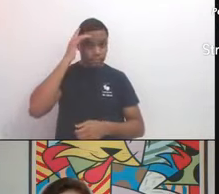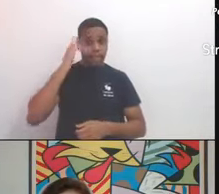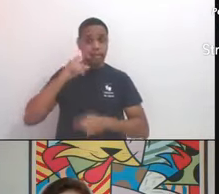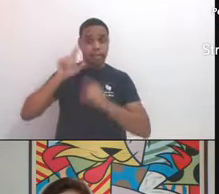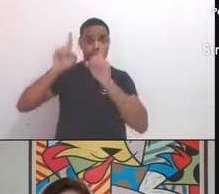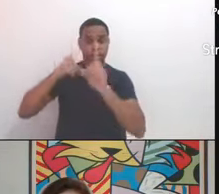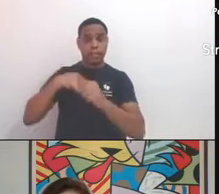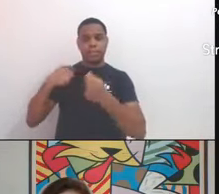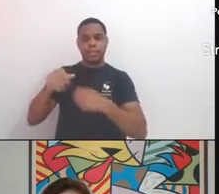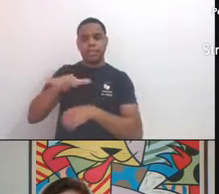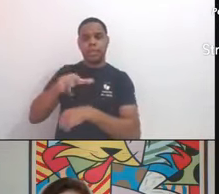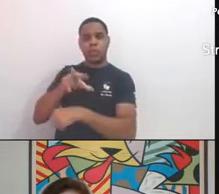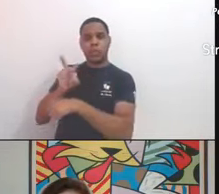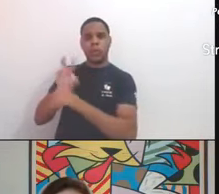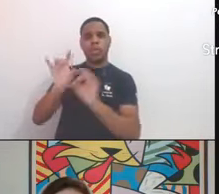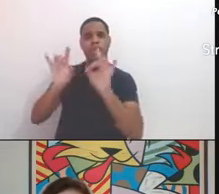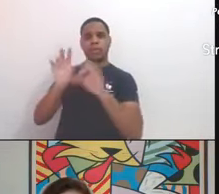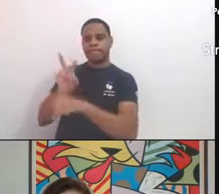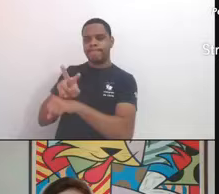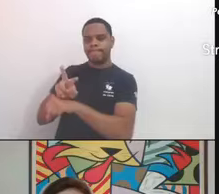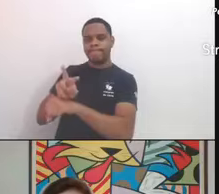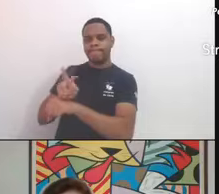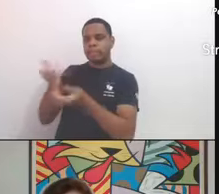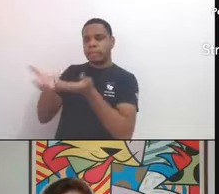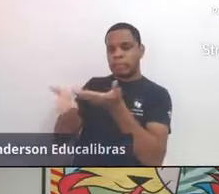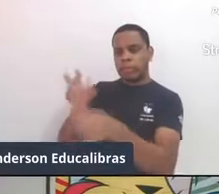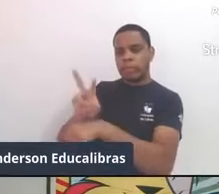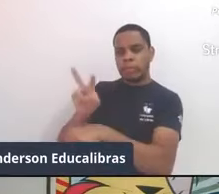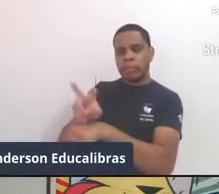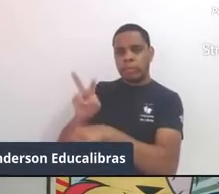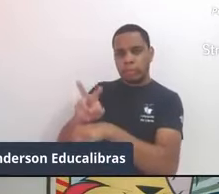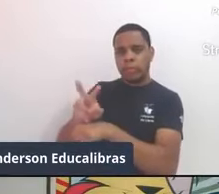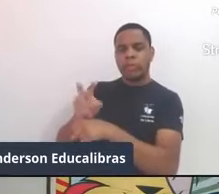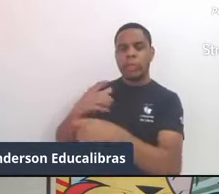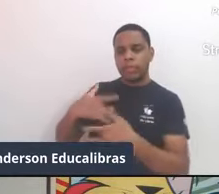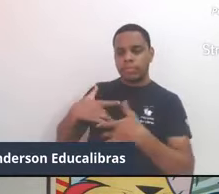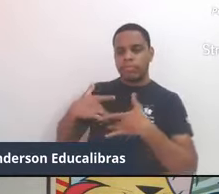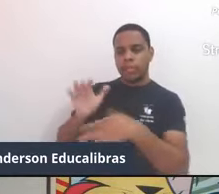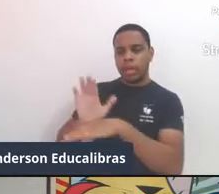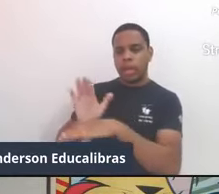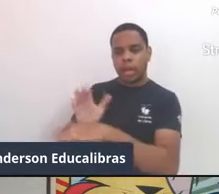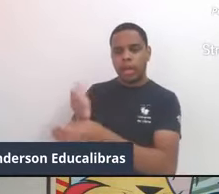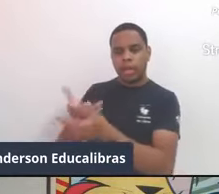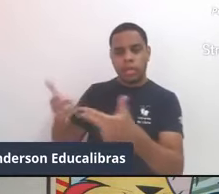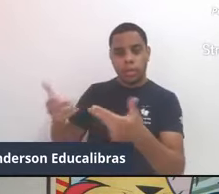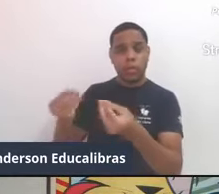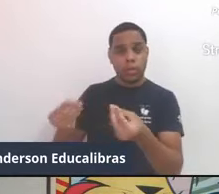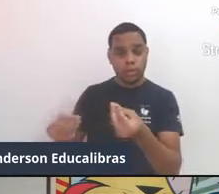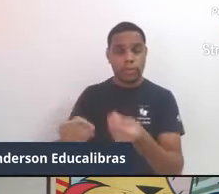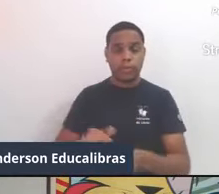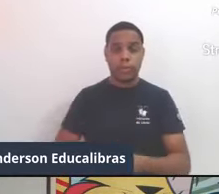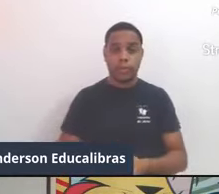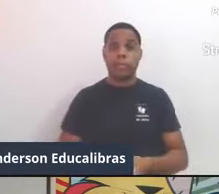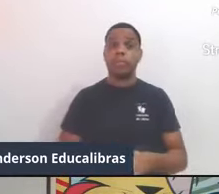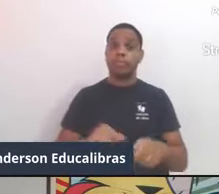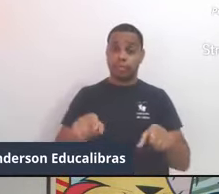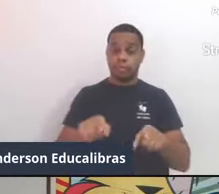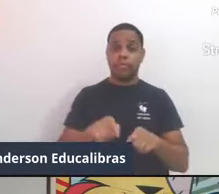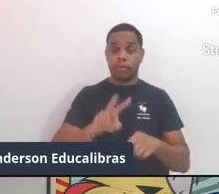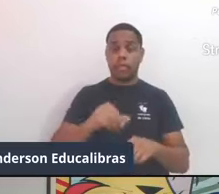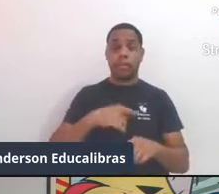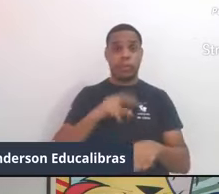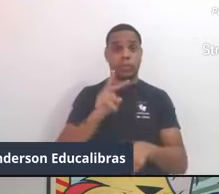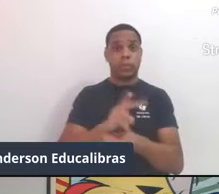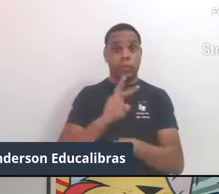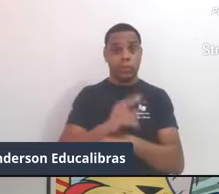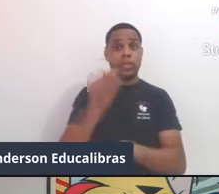muito mais especial da parte dessa solidariedade que eu mencionei, nós teremos um cuidado maior ainda. Se antes